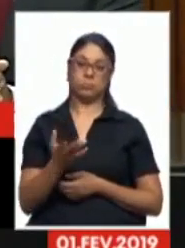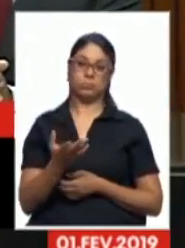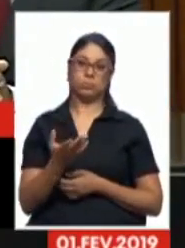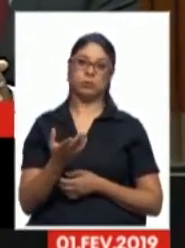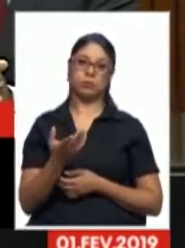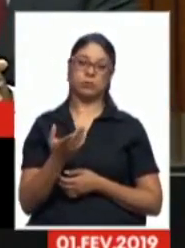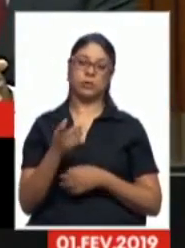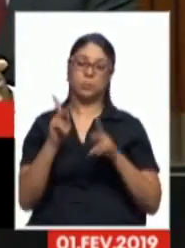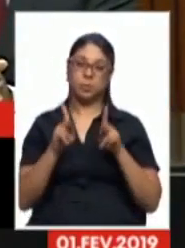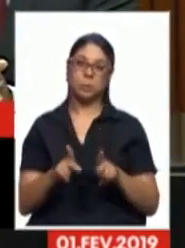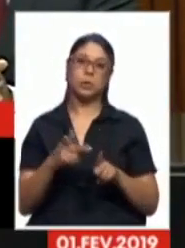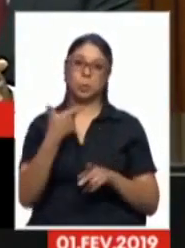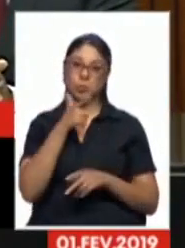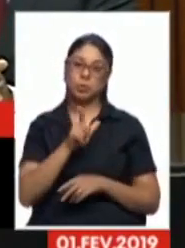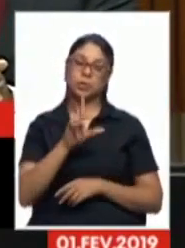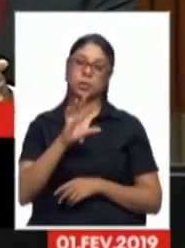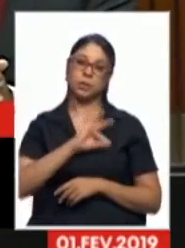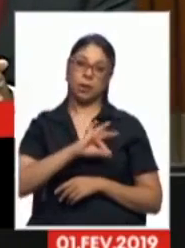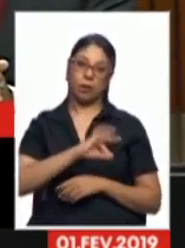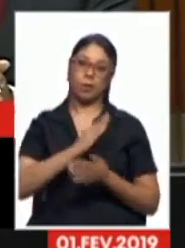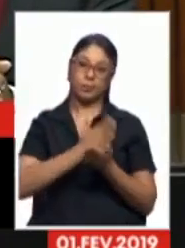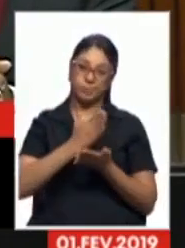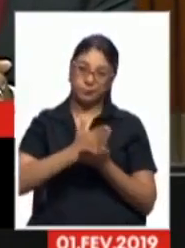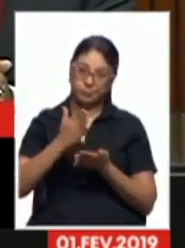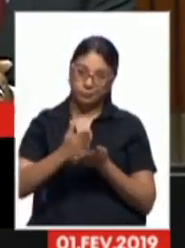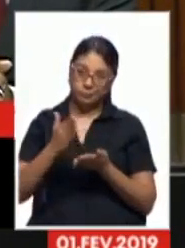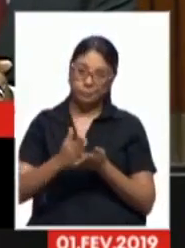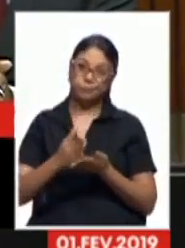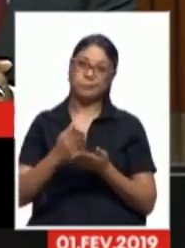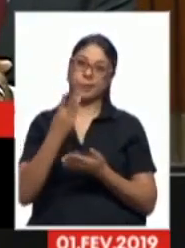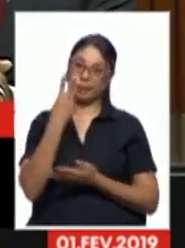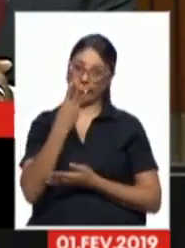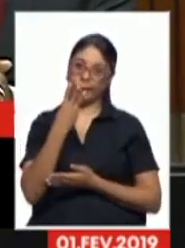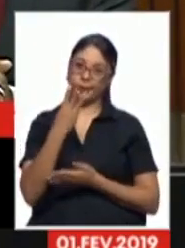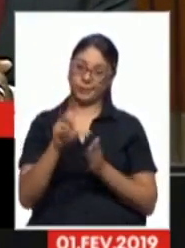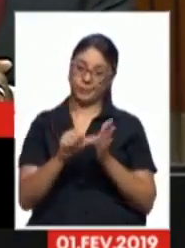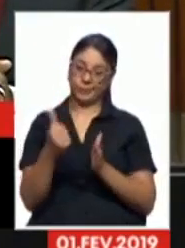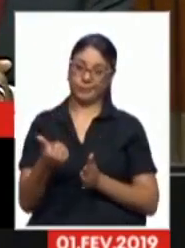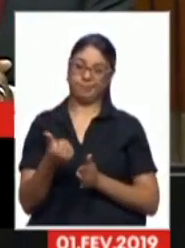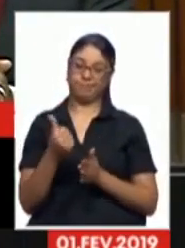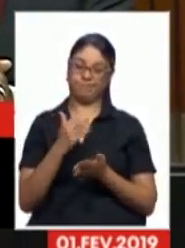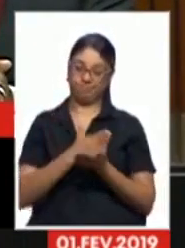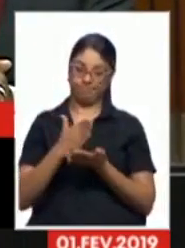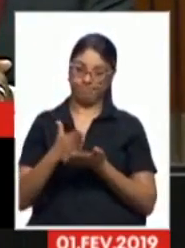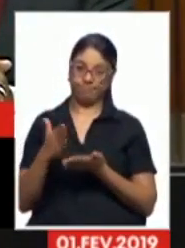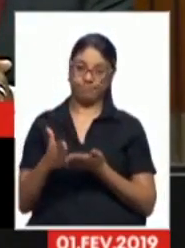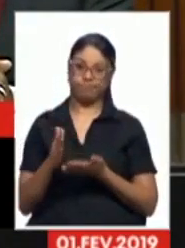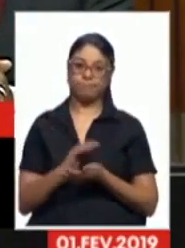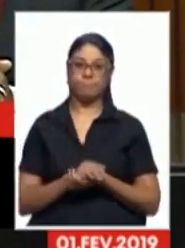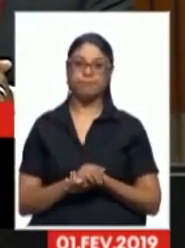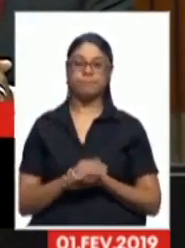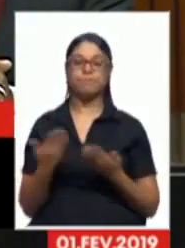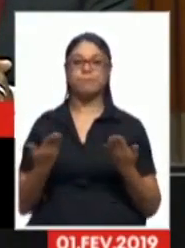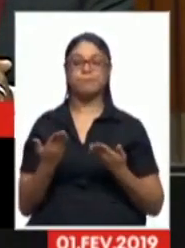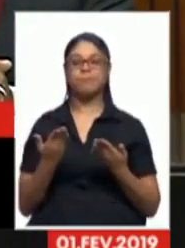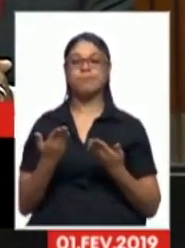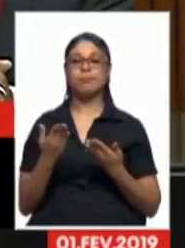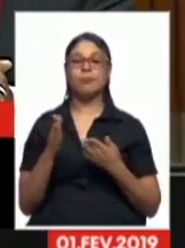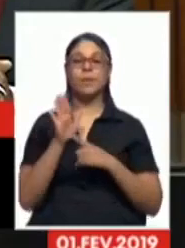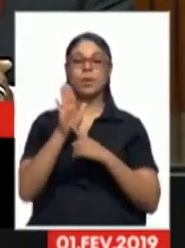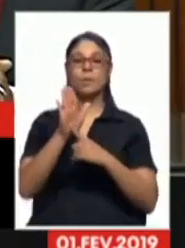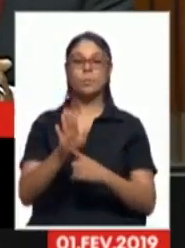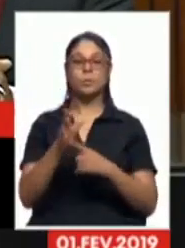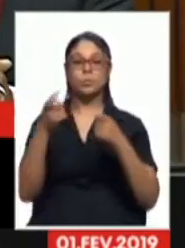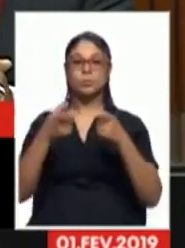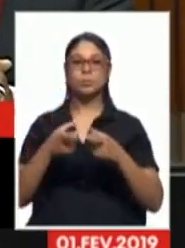permanece recebendo salários parcelados em até 3 parcelas. Marco, a gente vai até o Espaço Democrático